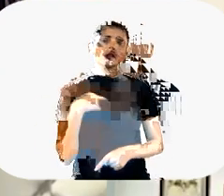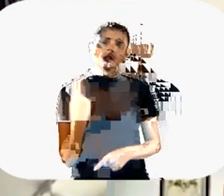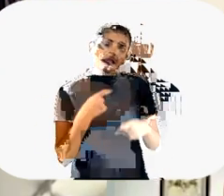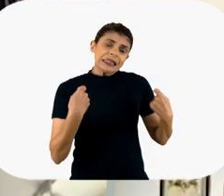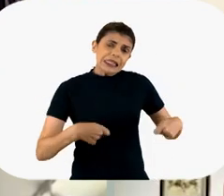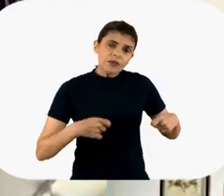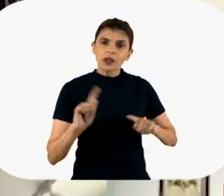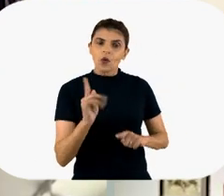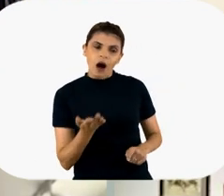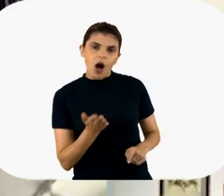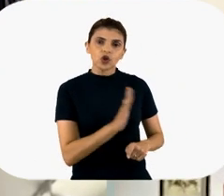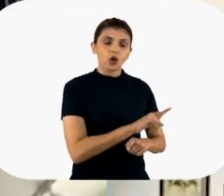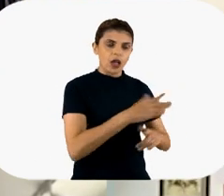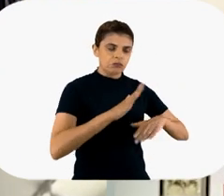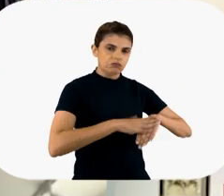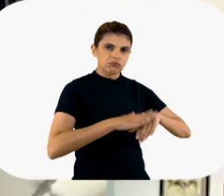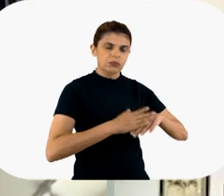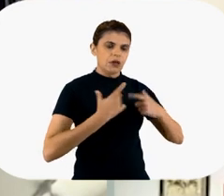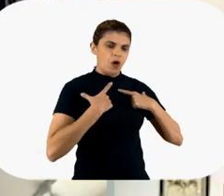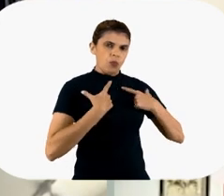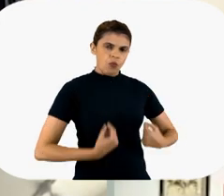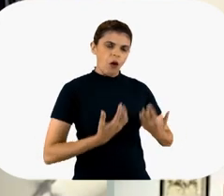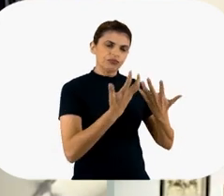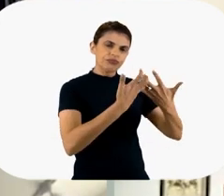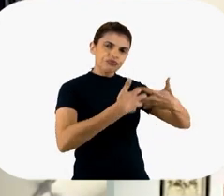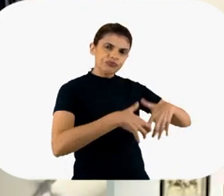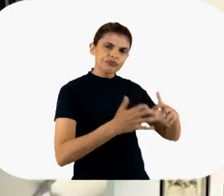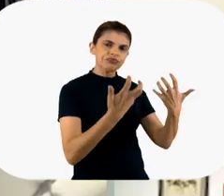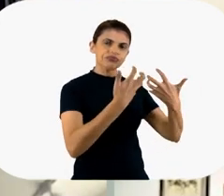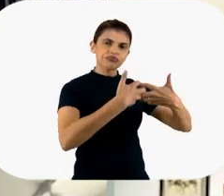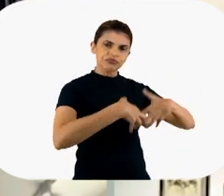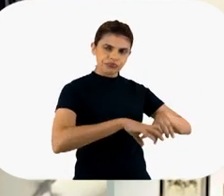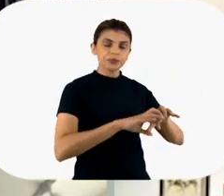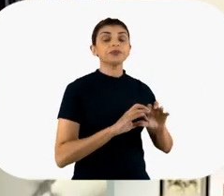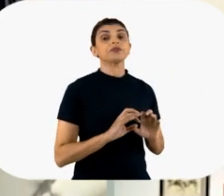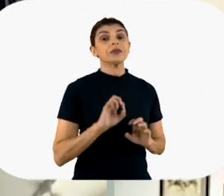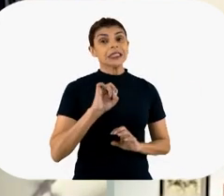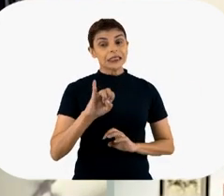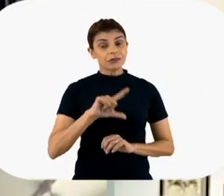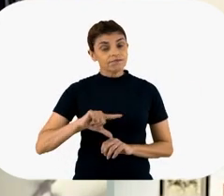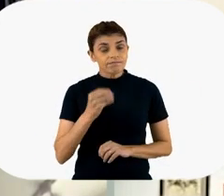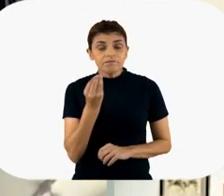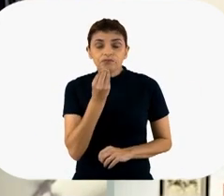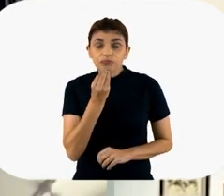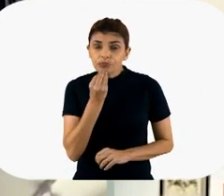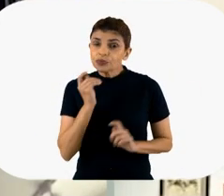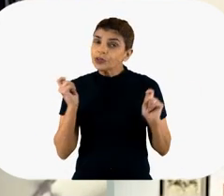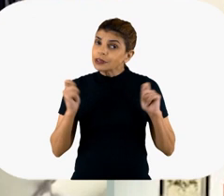até deveria não ajudar muito para não promover mais lesão, né? Pela ventilação mecânica. Então, se a gente